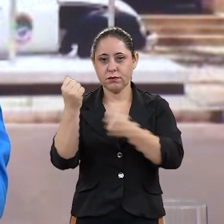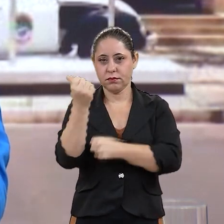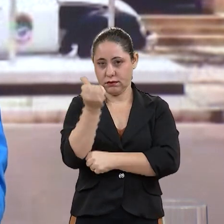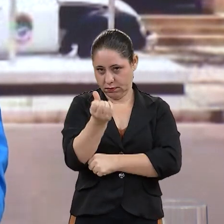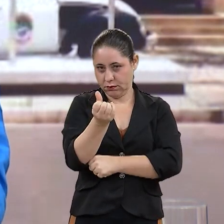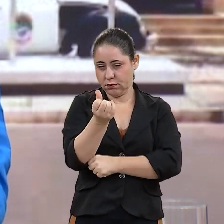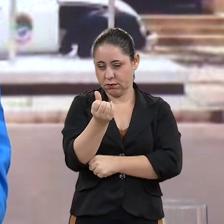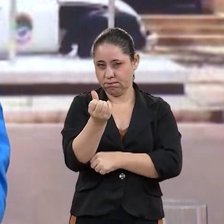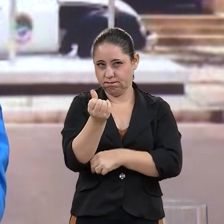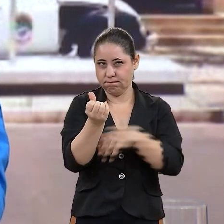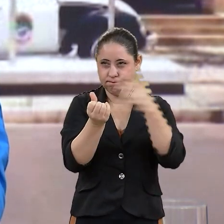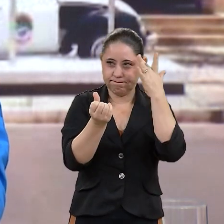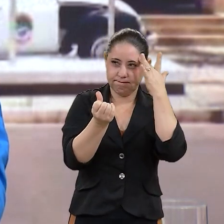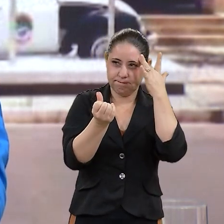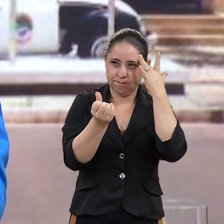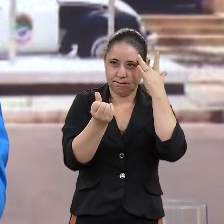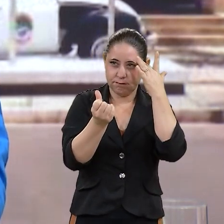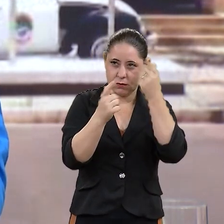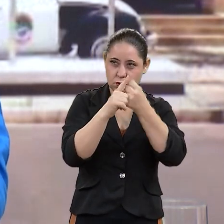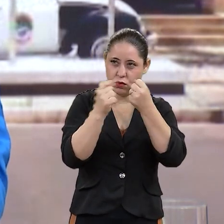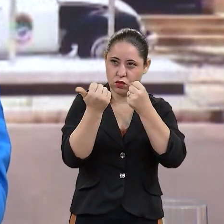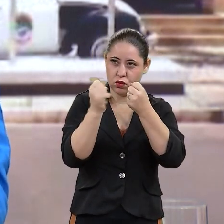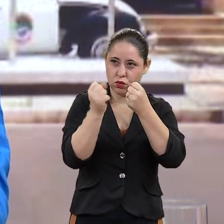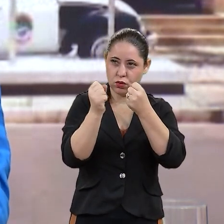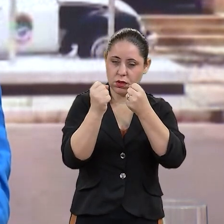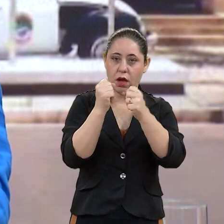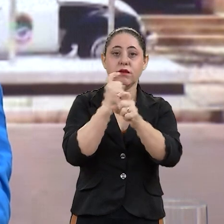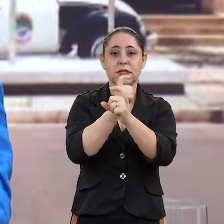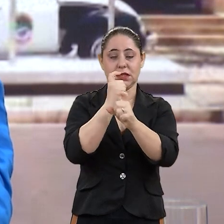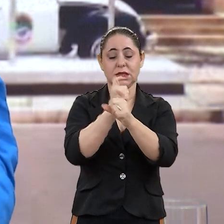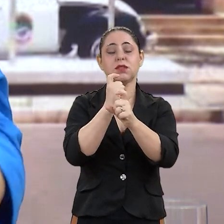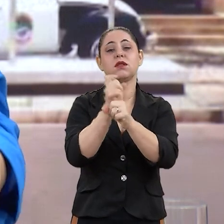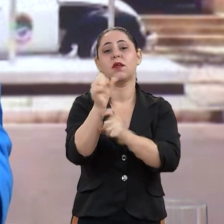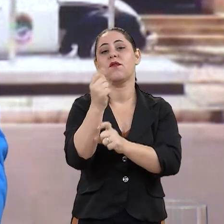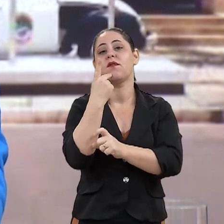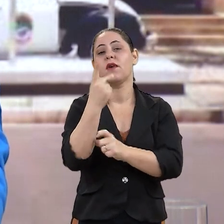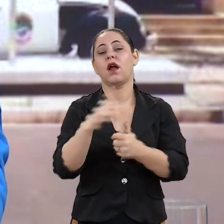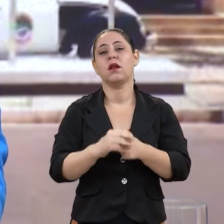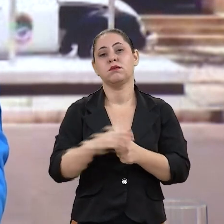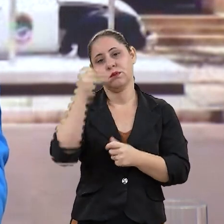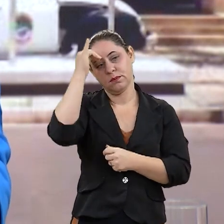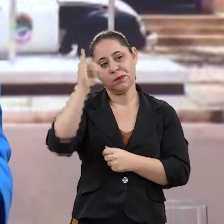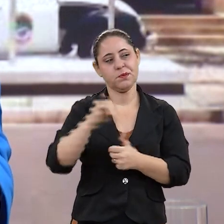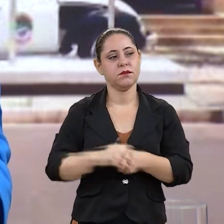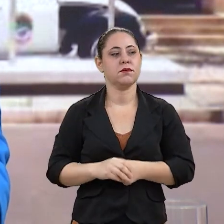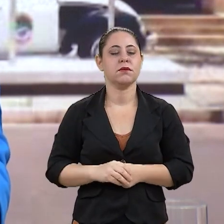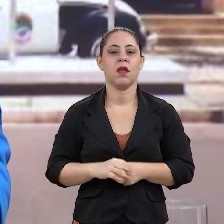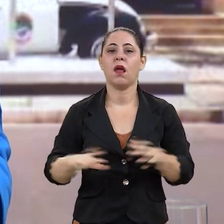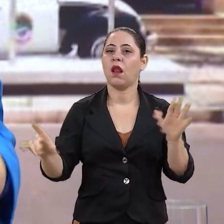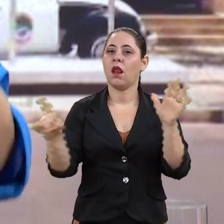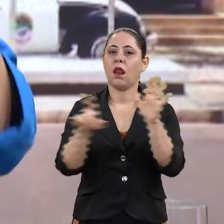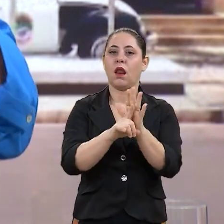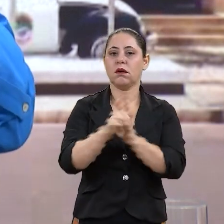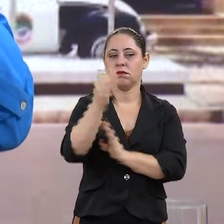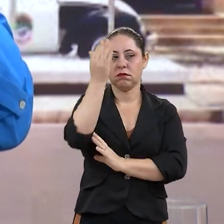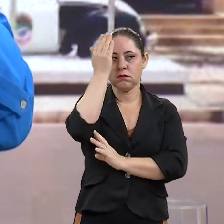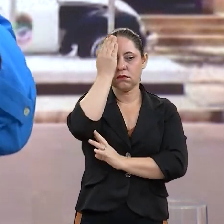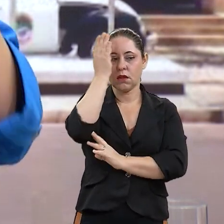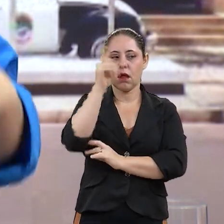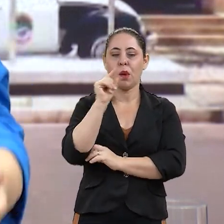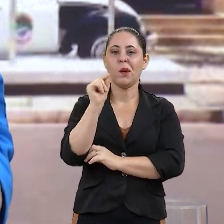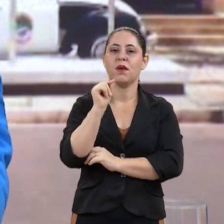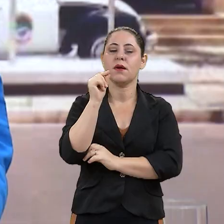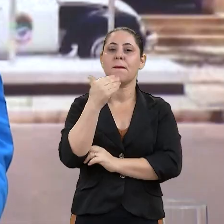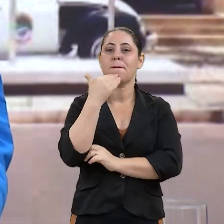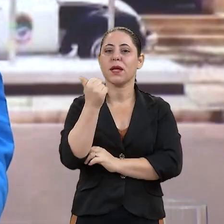no artigo 8º, no inciso 6º, fala de prevenção. A Lei Maria da Penha, não é à toa que ela é considerada uma das 3 melhores do mundo,